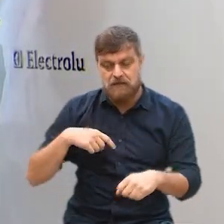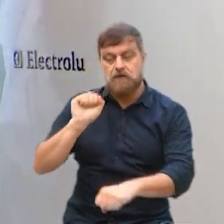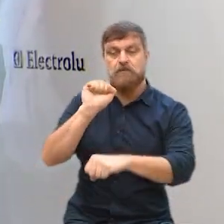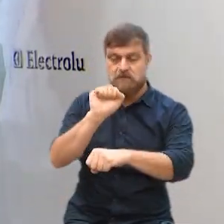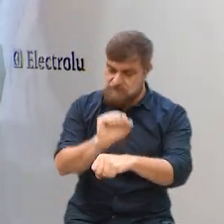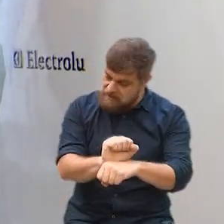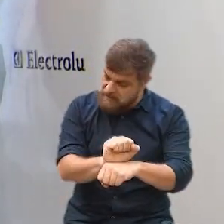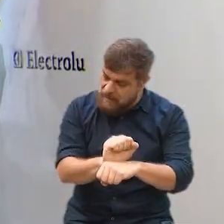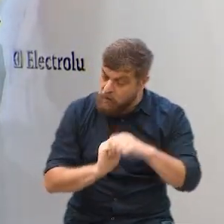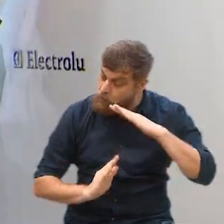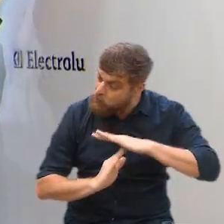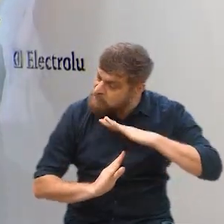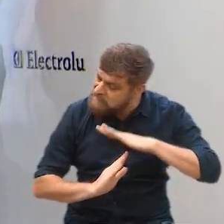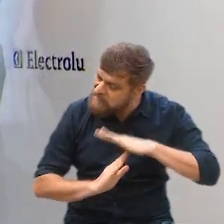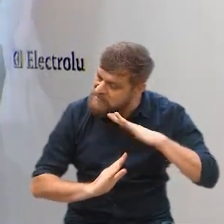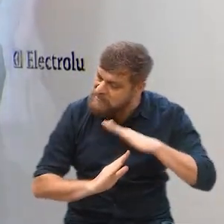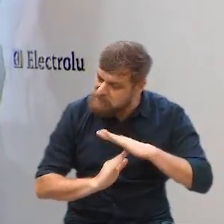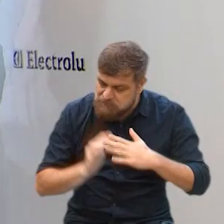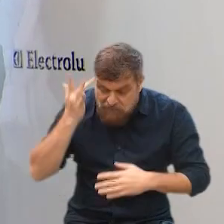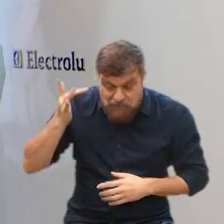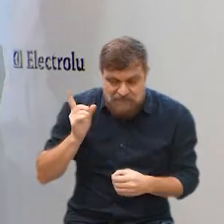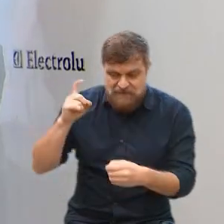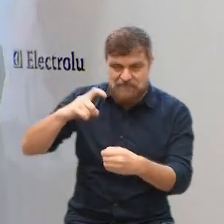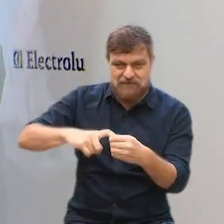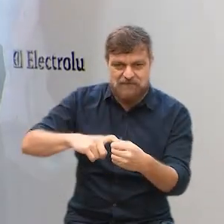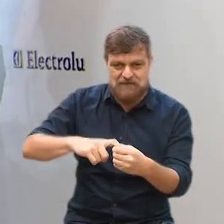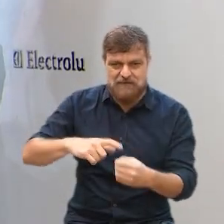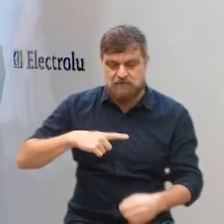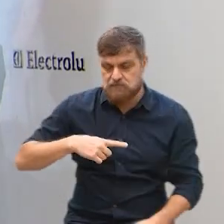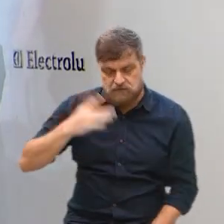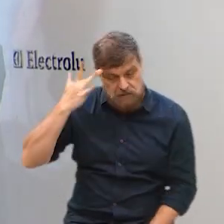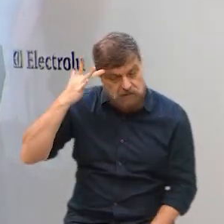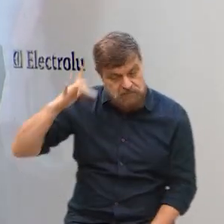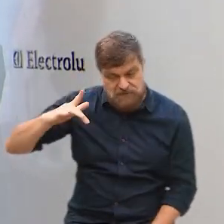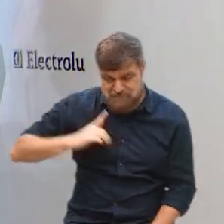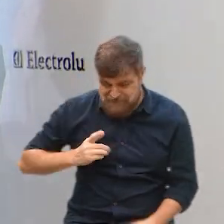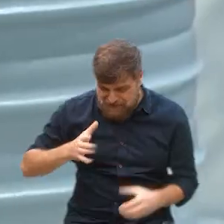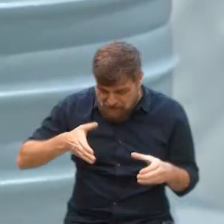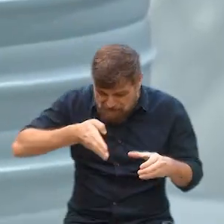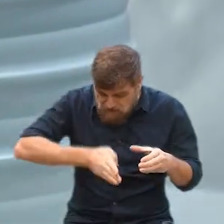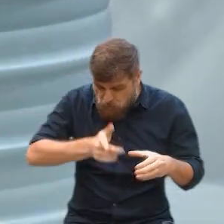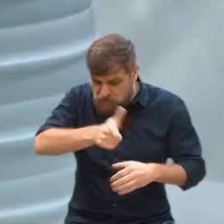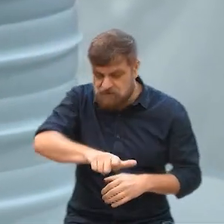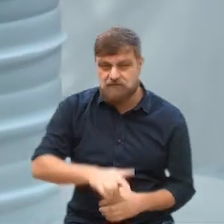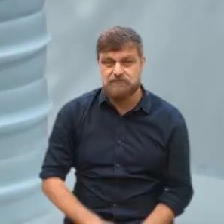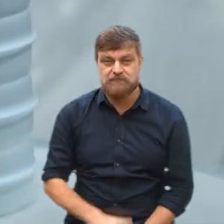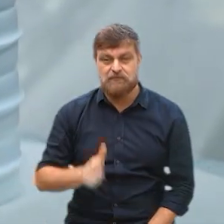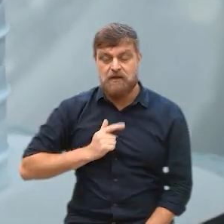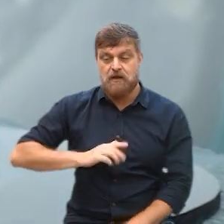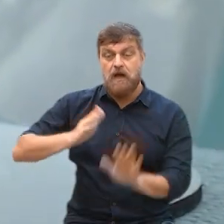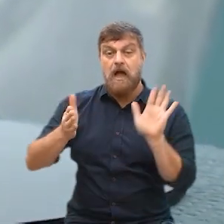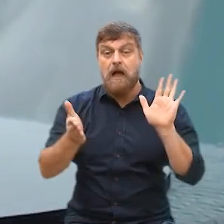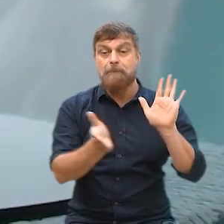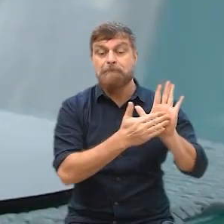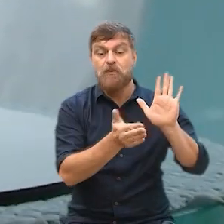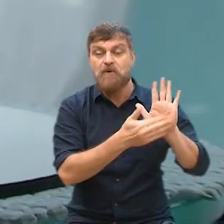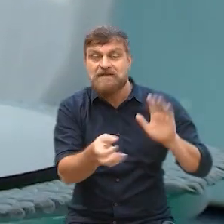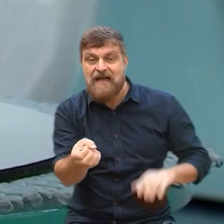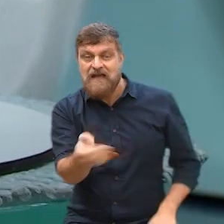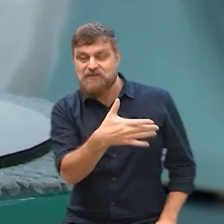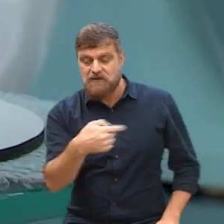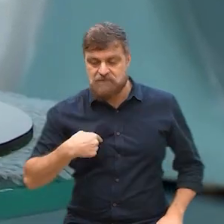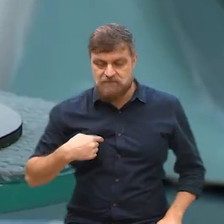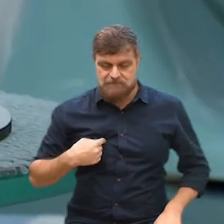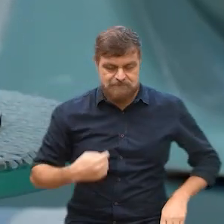breve, não sei se eu vou voltar. Foi até um post que eu fiz, eu não sabia se eu voltaria. Com uma nova proposta, a